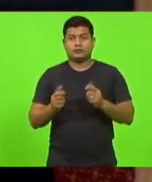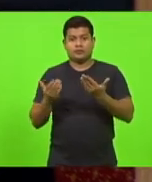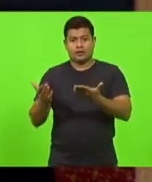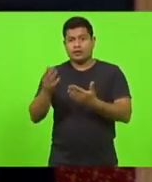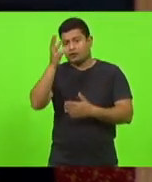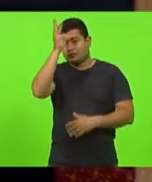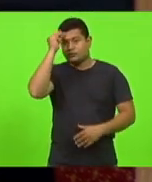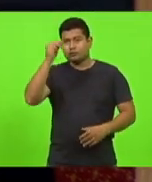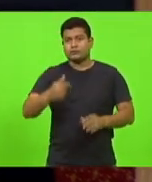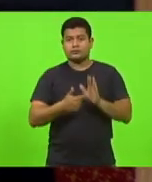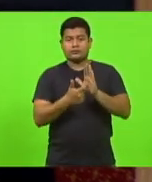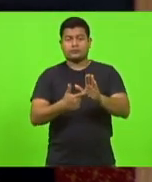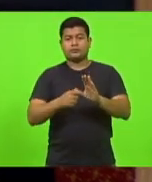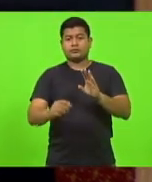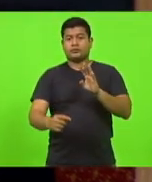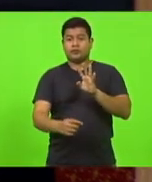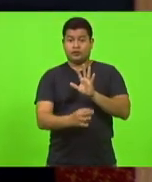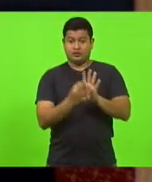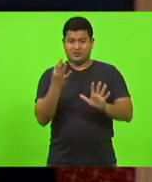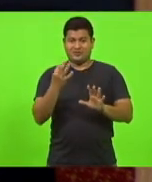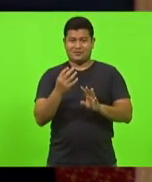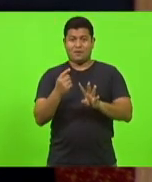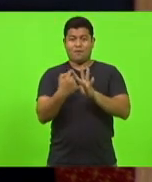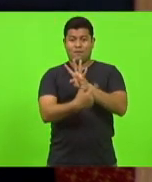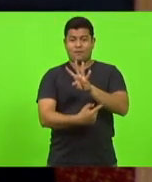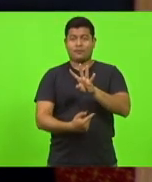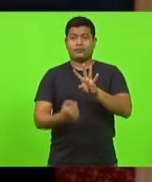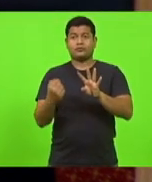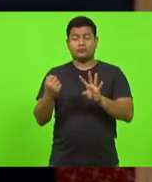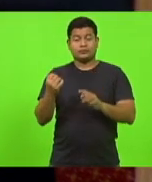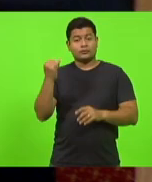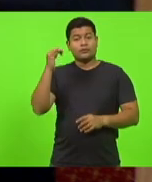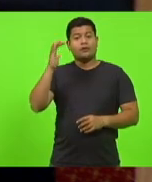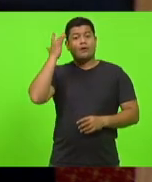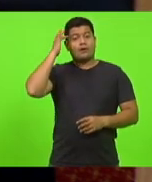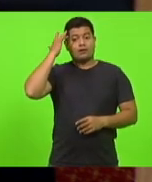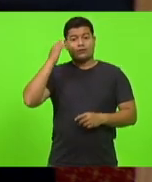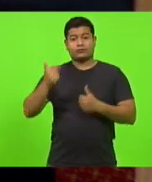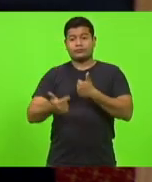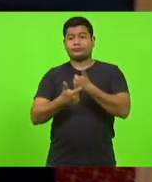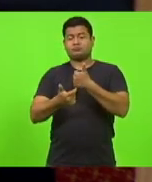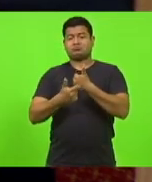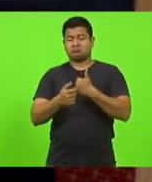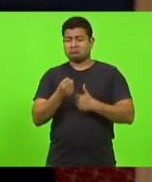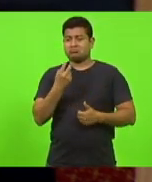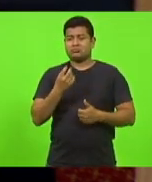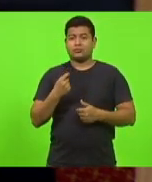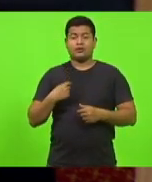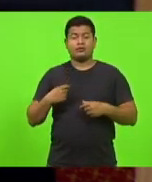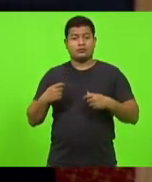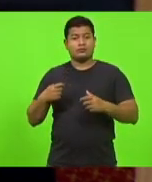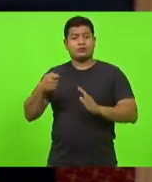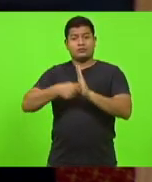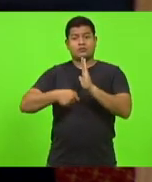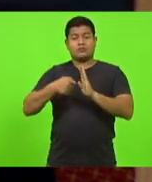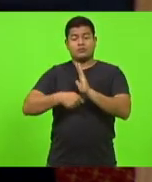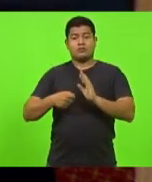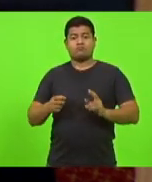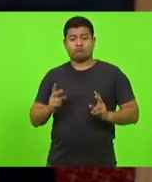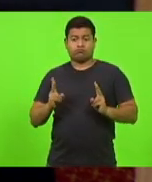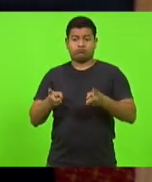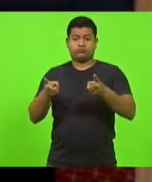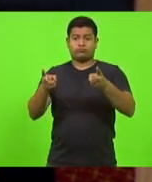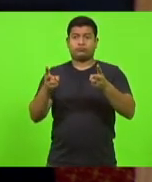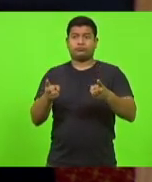acho que tem um ponto muito positivo, Lu. Manter uma luta que precisa seguir adiante viva, forte,